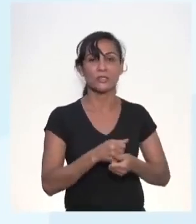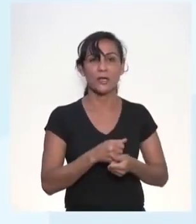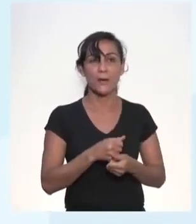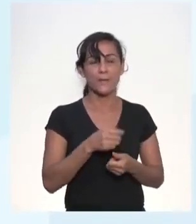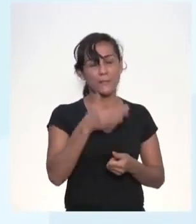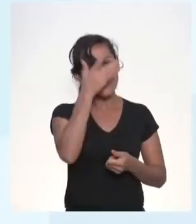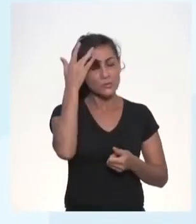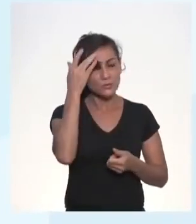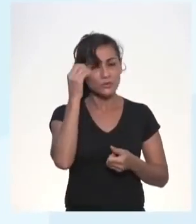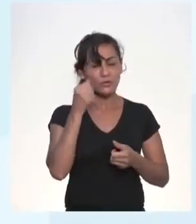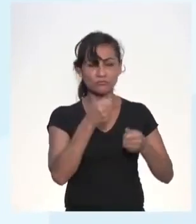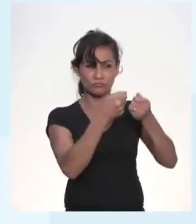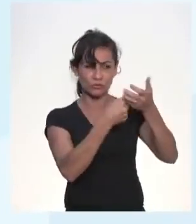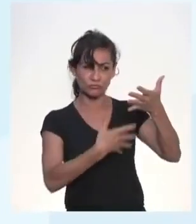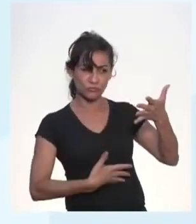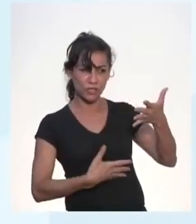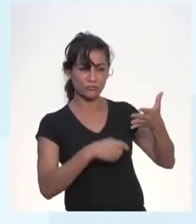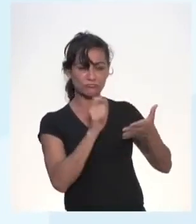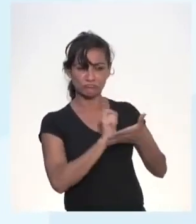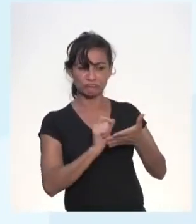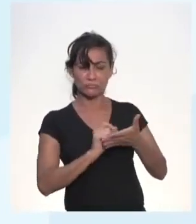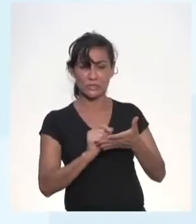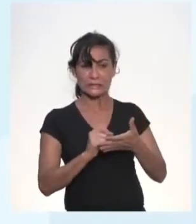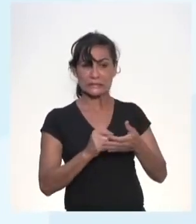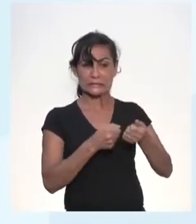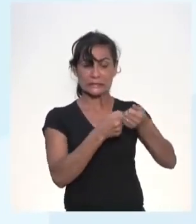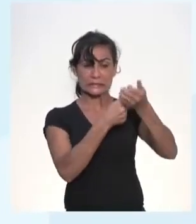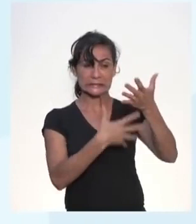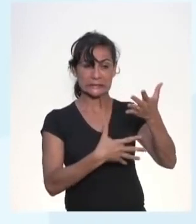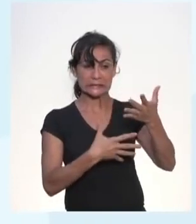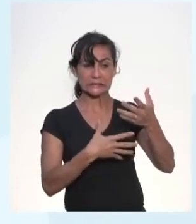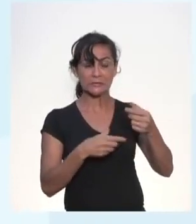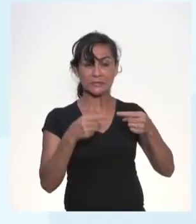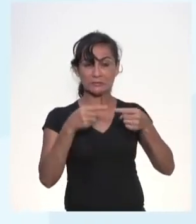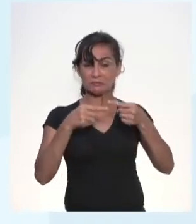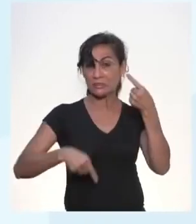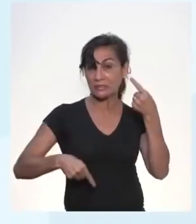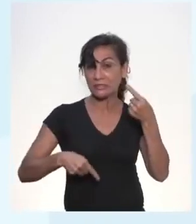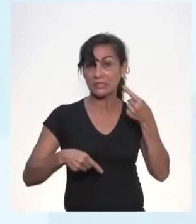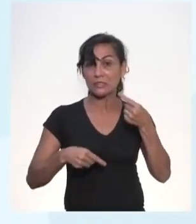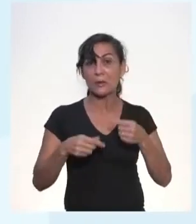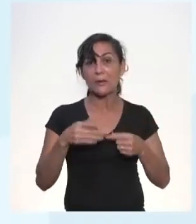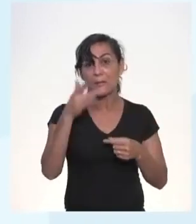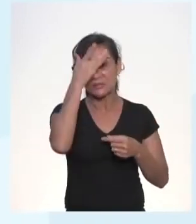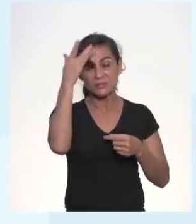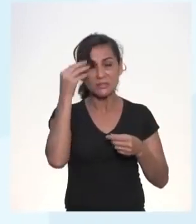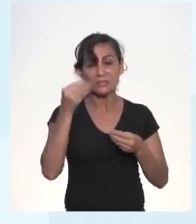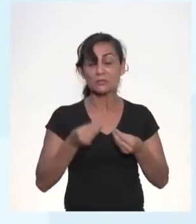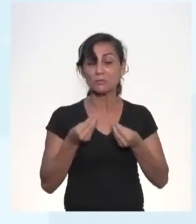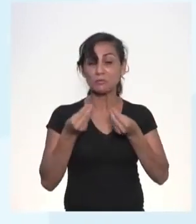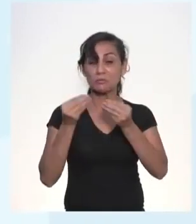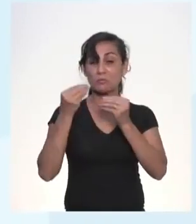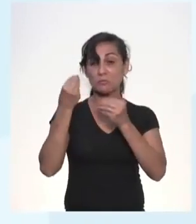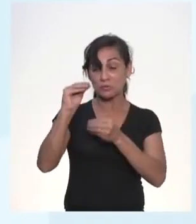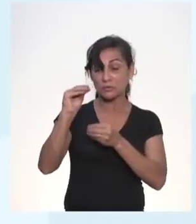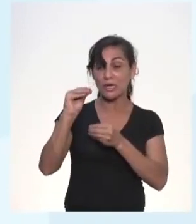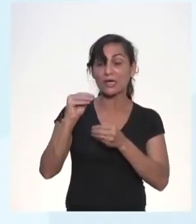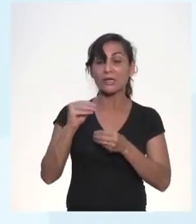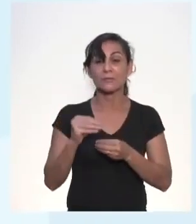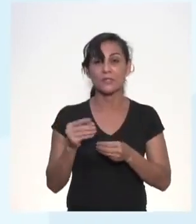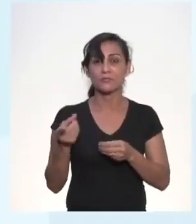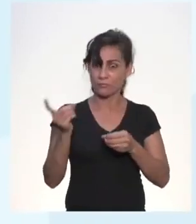mandando no chat? Acho que o chat caiu, hein, pessoal? Acho que o pessoal tá tentando mandar, mas deu um probleminha. Voltou. Vamos